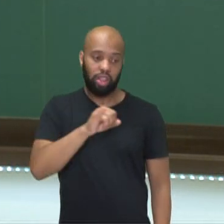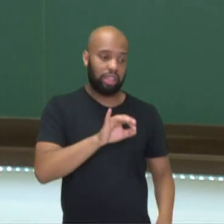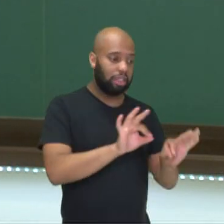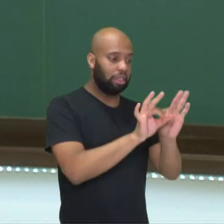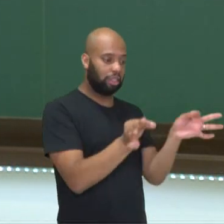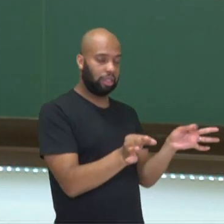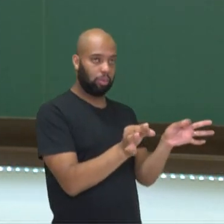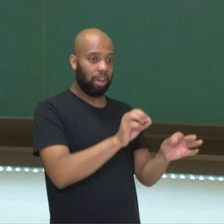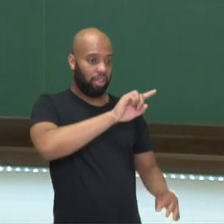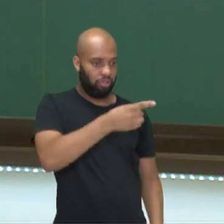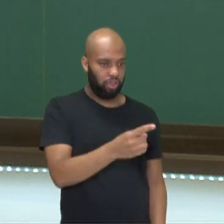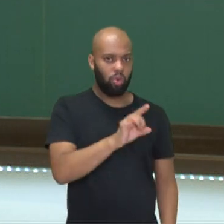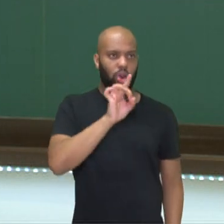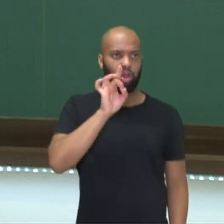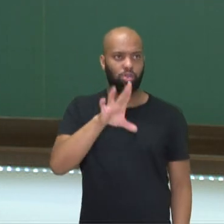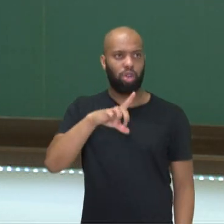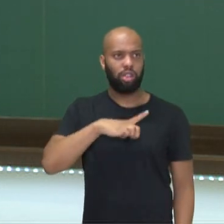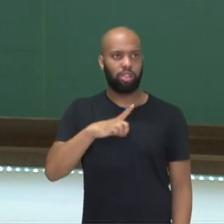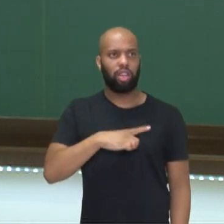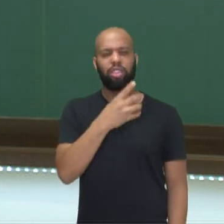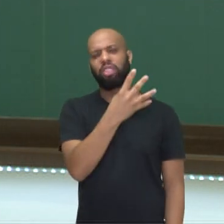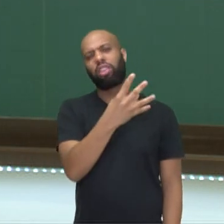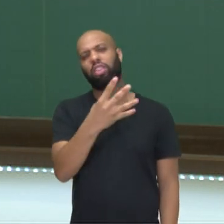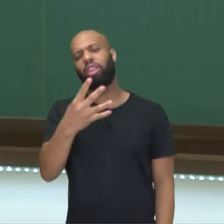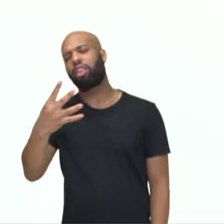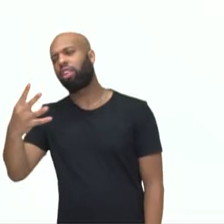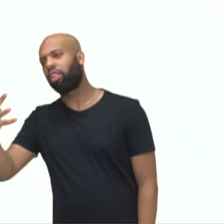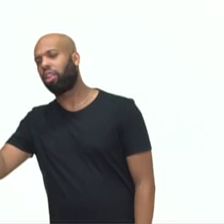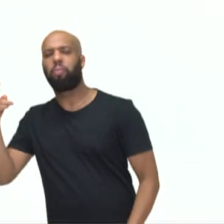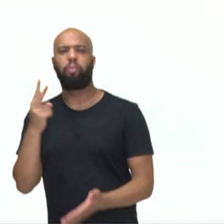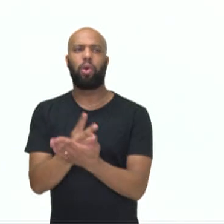período. Então dá uma olhada, 0,444,